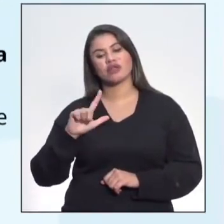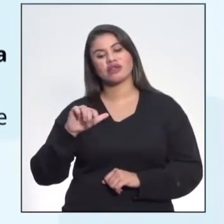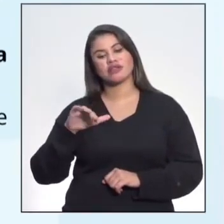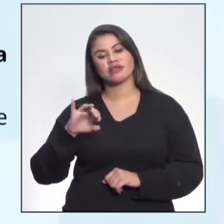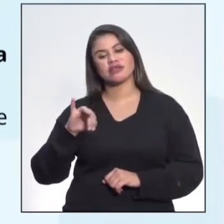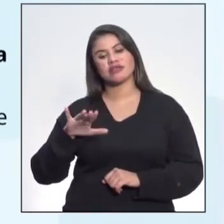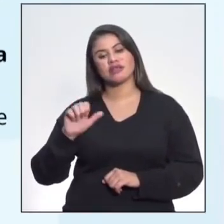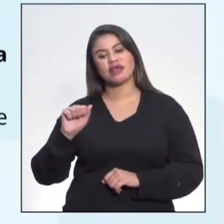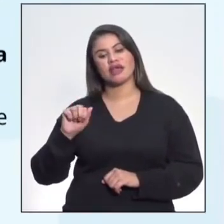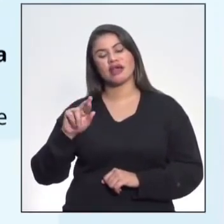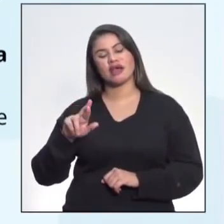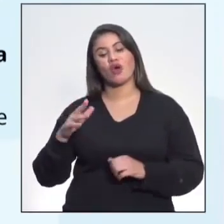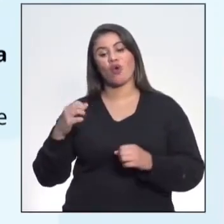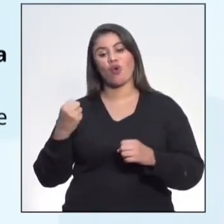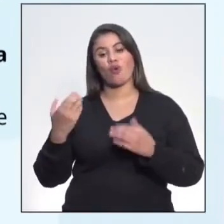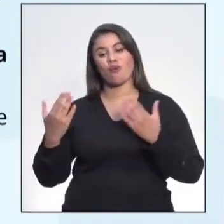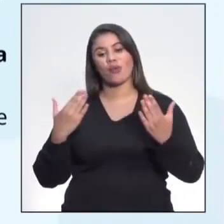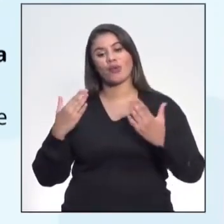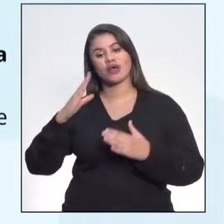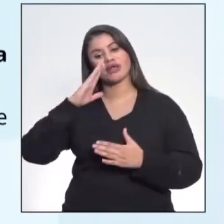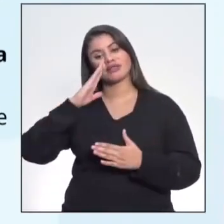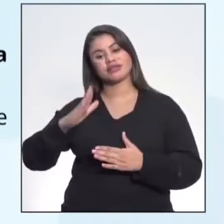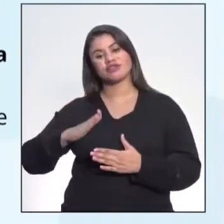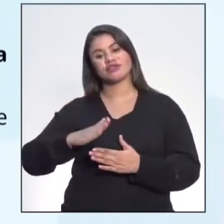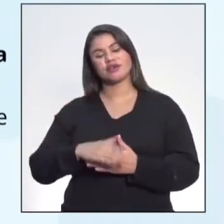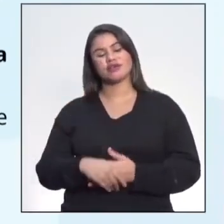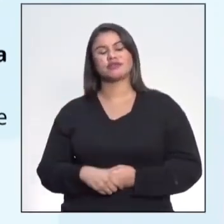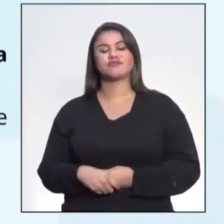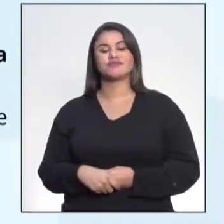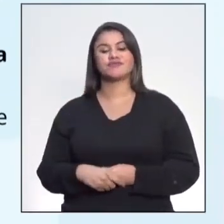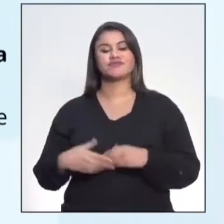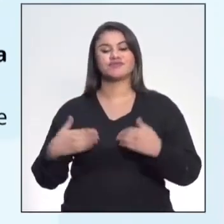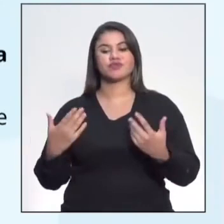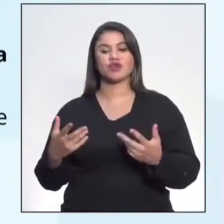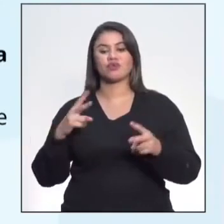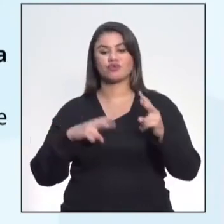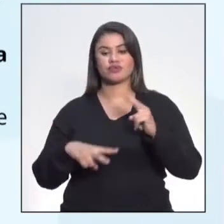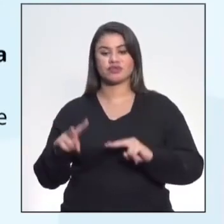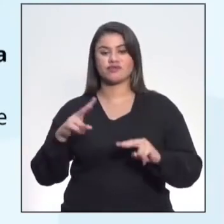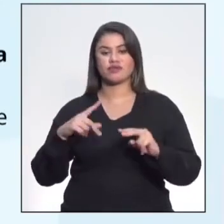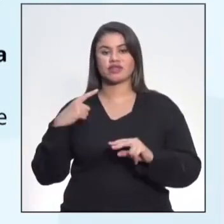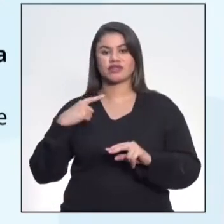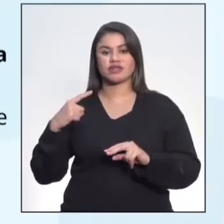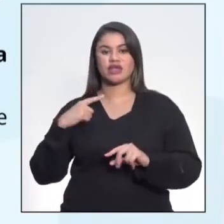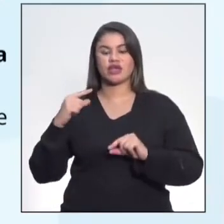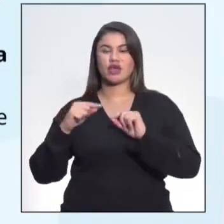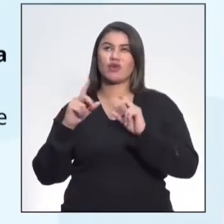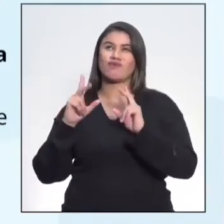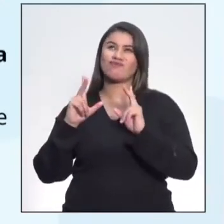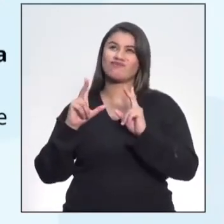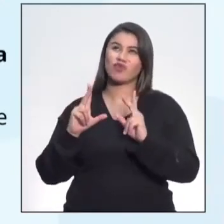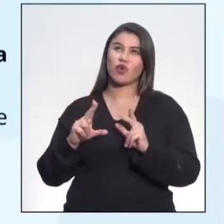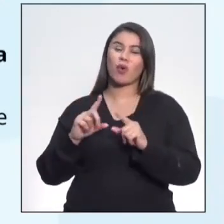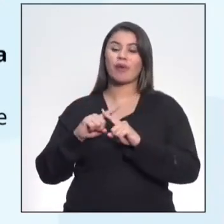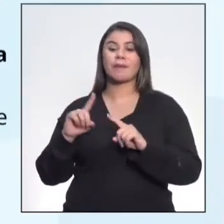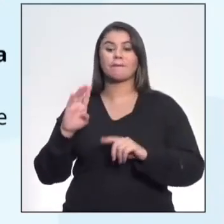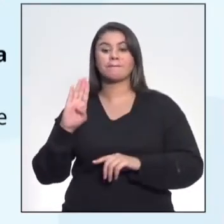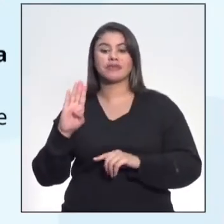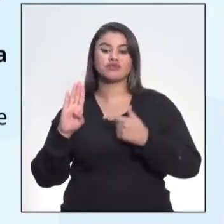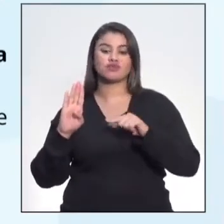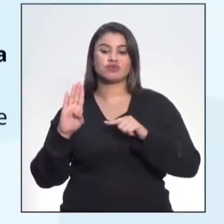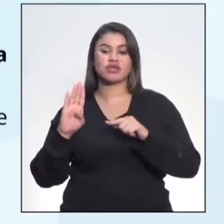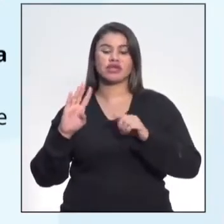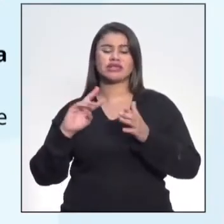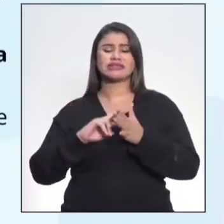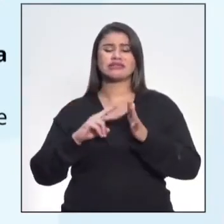uma proporcionalidade direta. Tudo bem? Então, se você observar, é parecido com o anterior, só que sumiu o B. O que